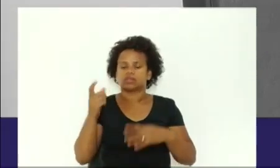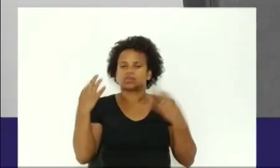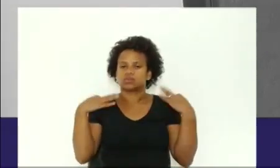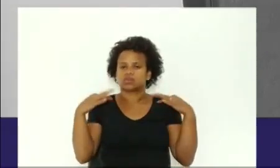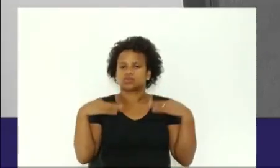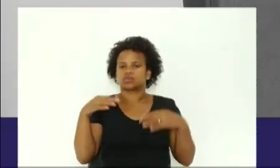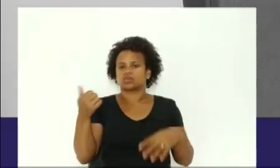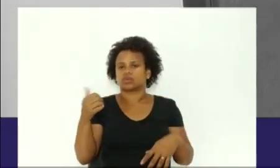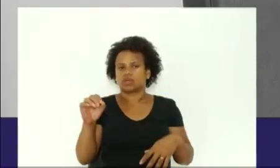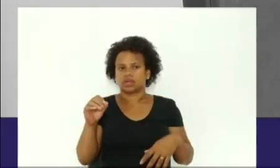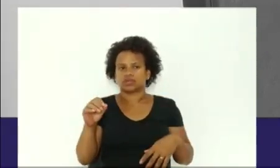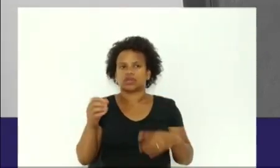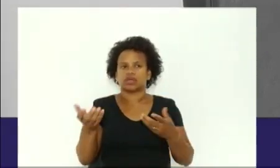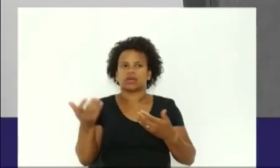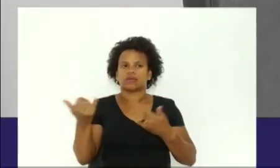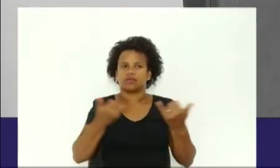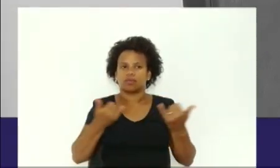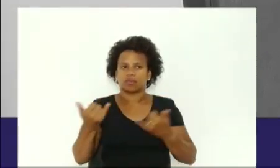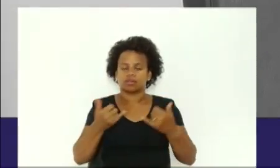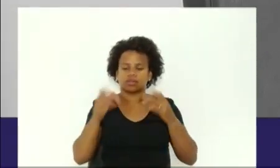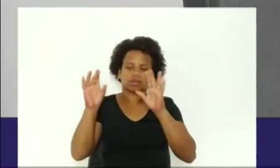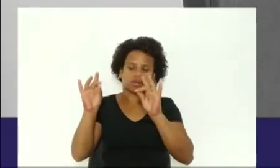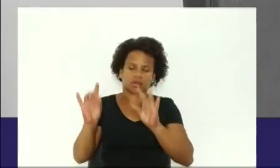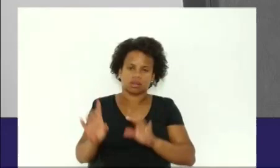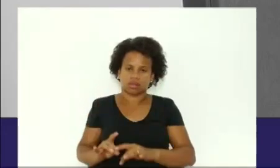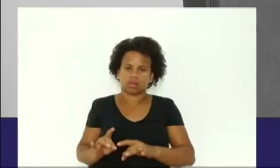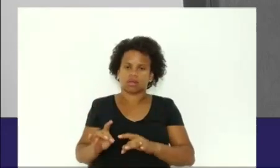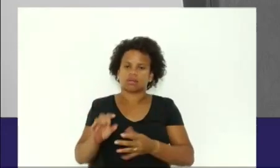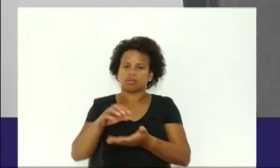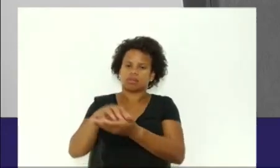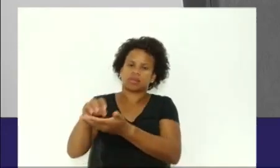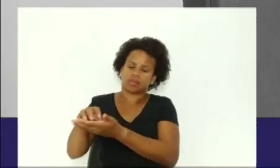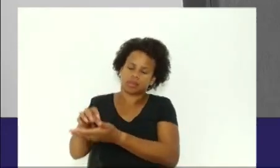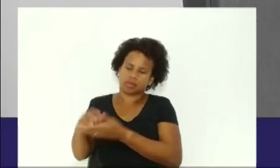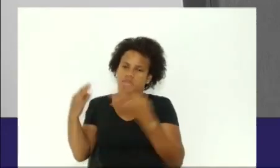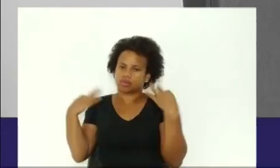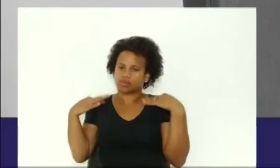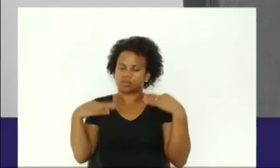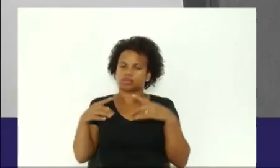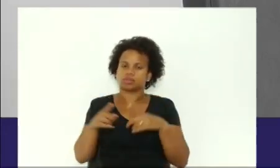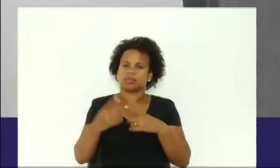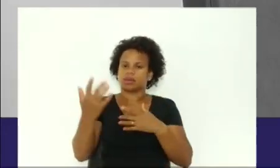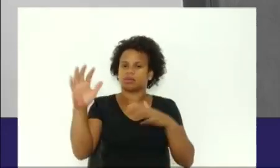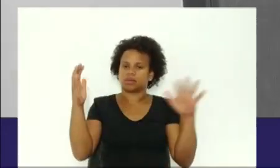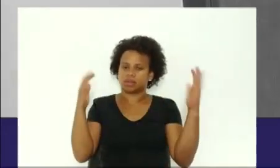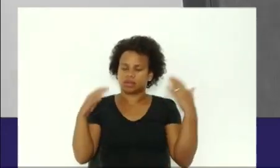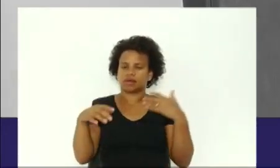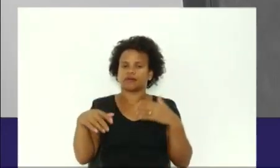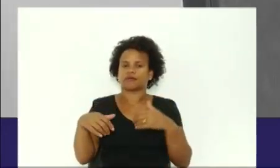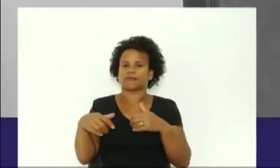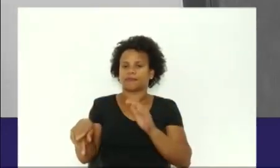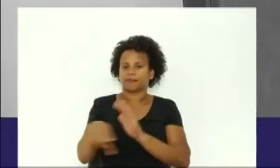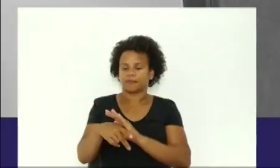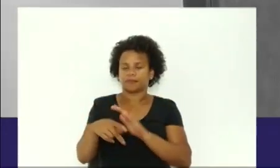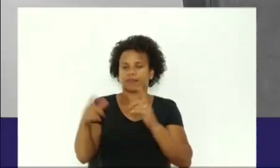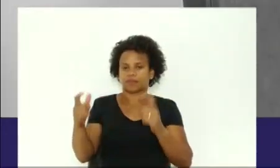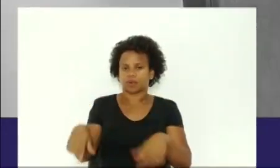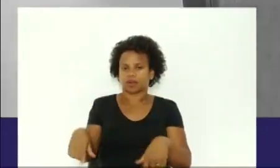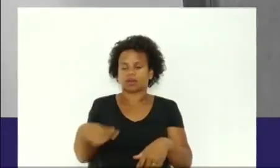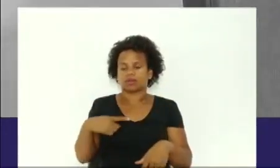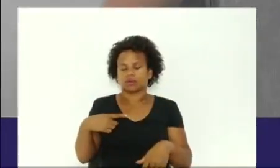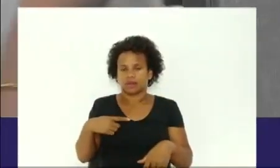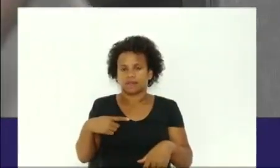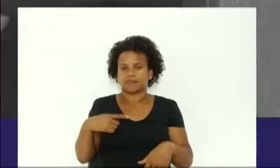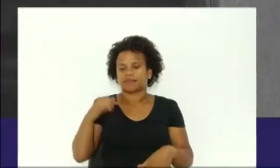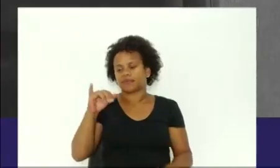solicito informações detalhadas sobre os equipamentos turísticos e ambientais presentes nesse local. O inventário turístico